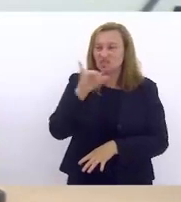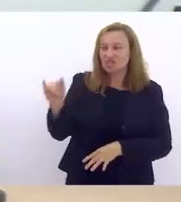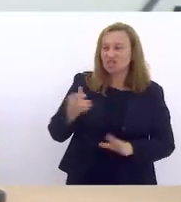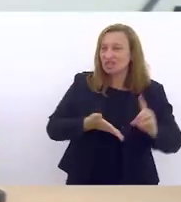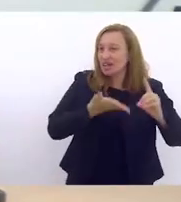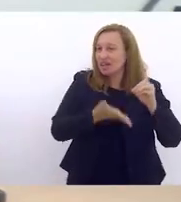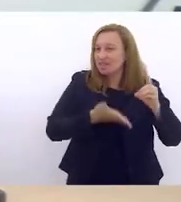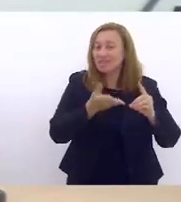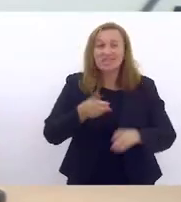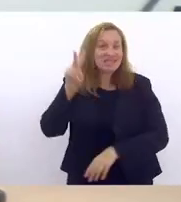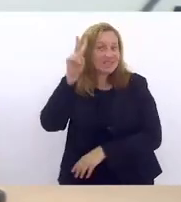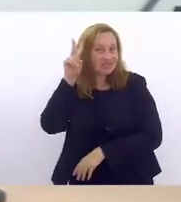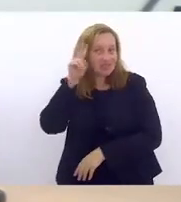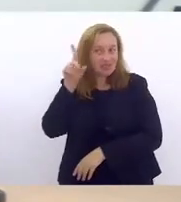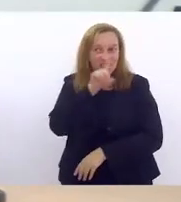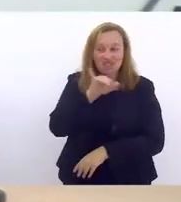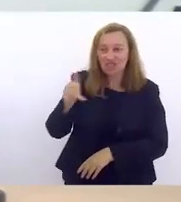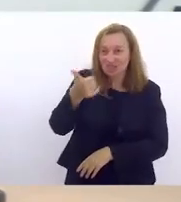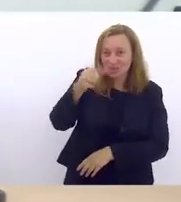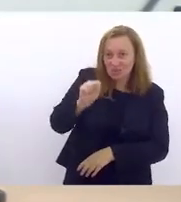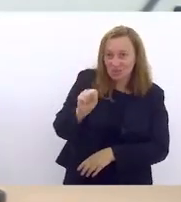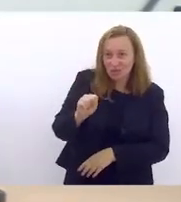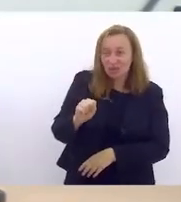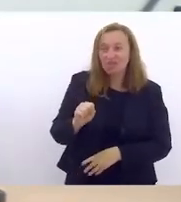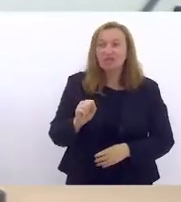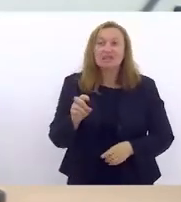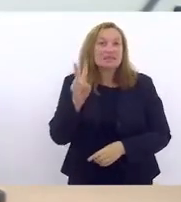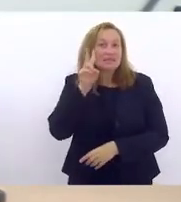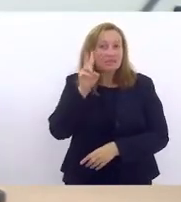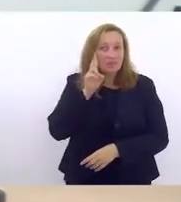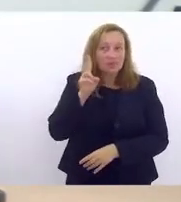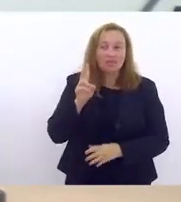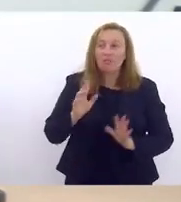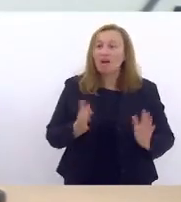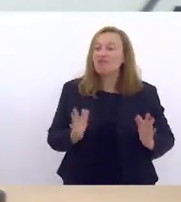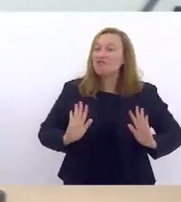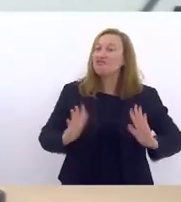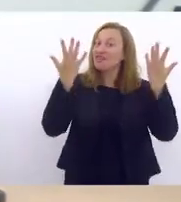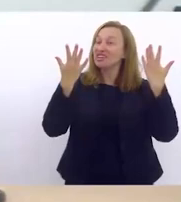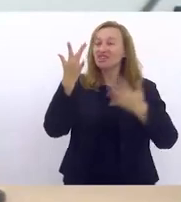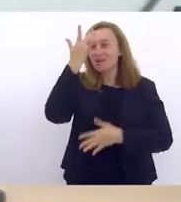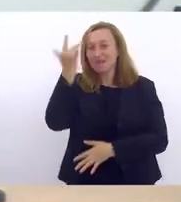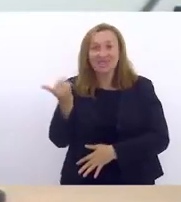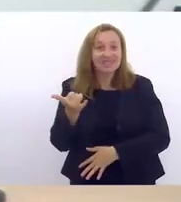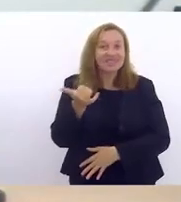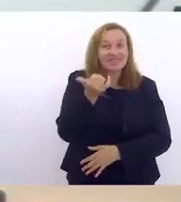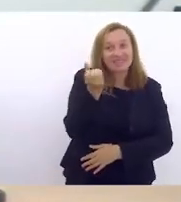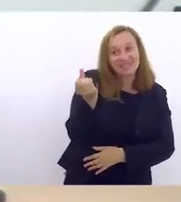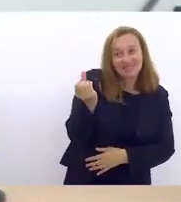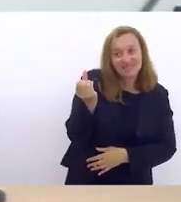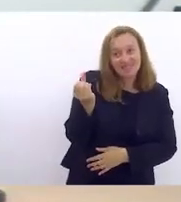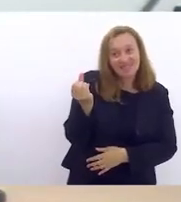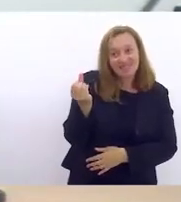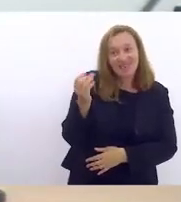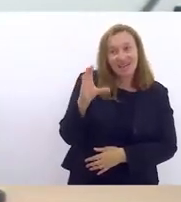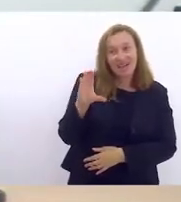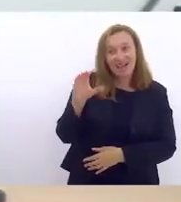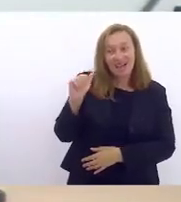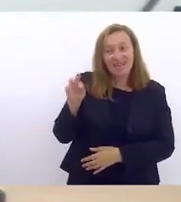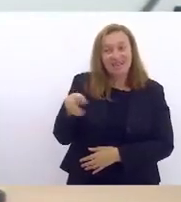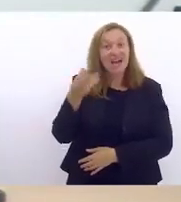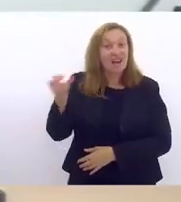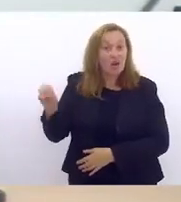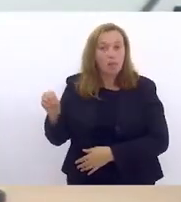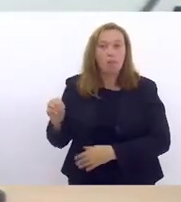aqui, é na segunda-feira, dia 18. Como caiu segunda, nós vamos fazer uma festa amanhã, dia 16, no Casarão Praça 11,